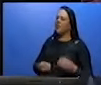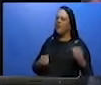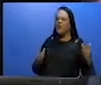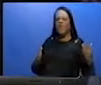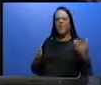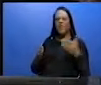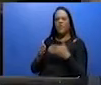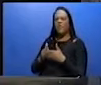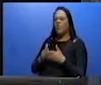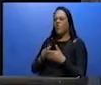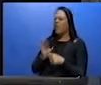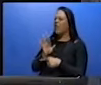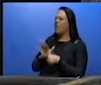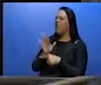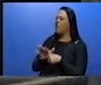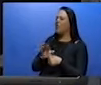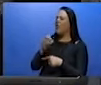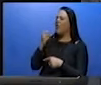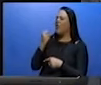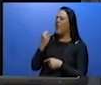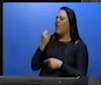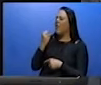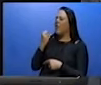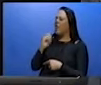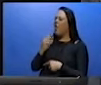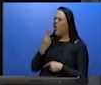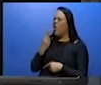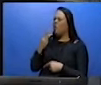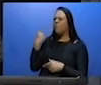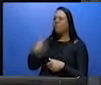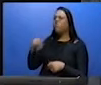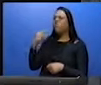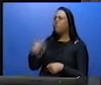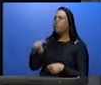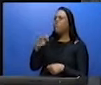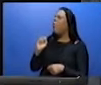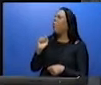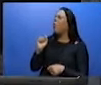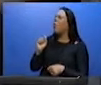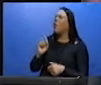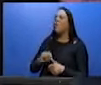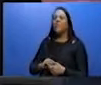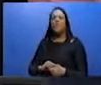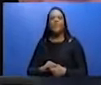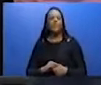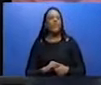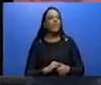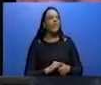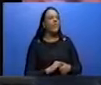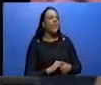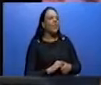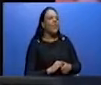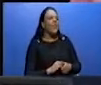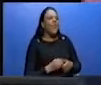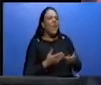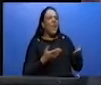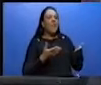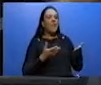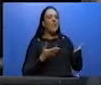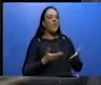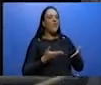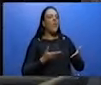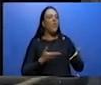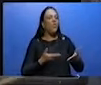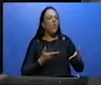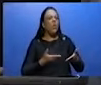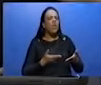ou para maltratar mais ainda os nossos índios? Olá, meu filho. E agora? Os índios já